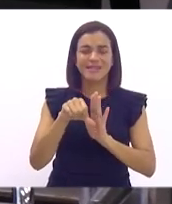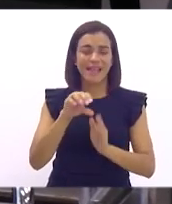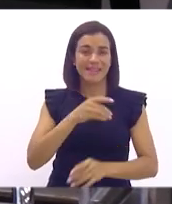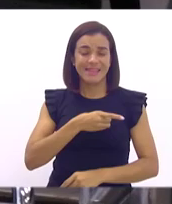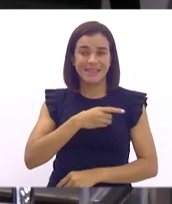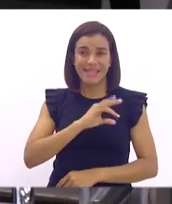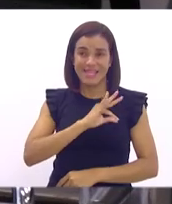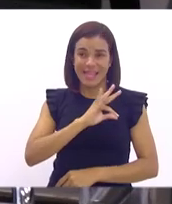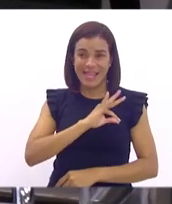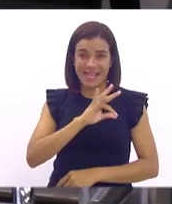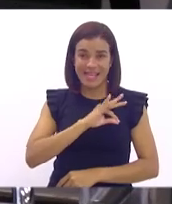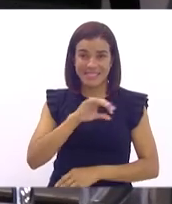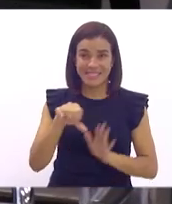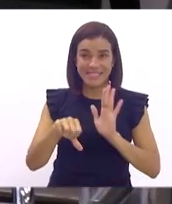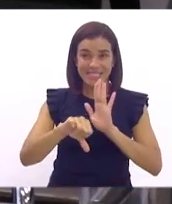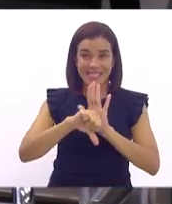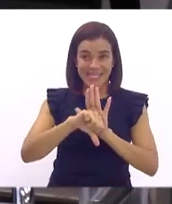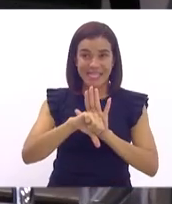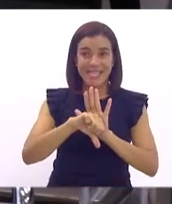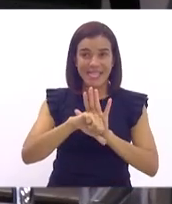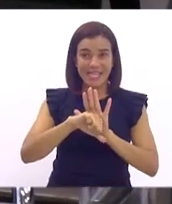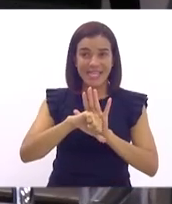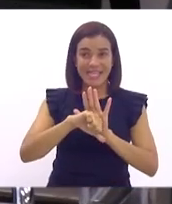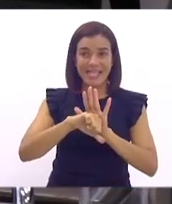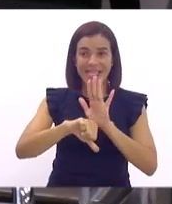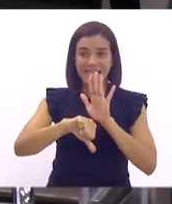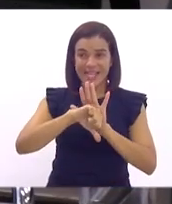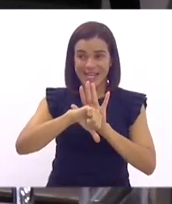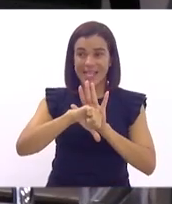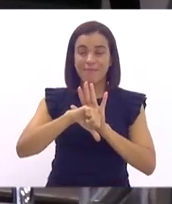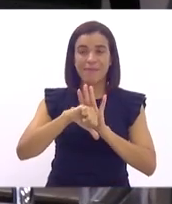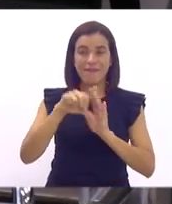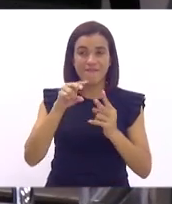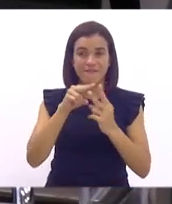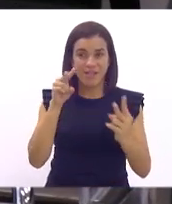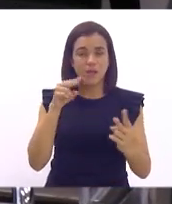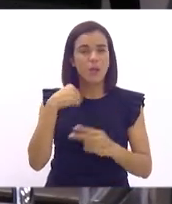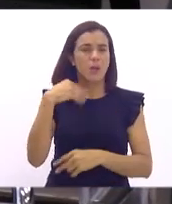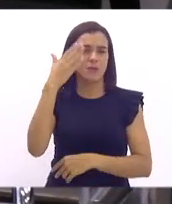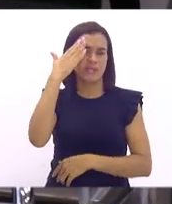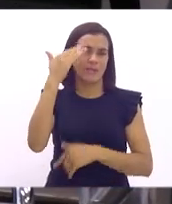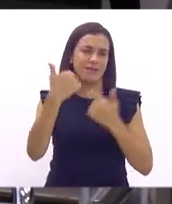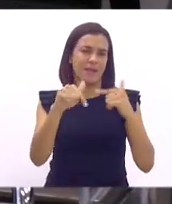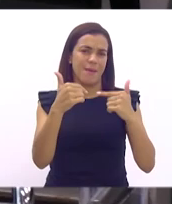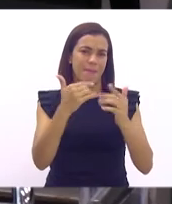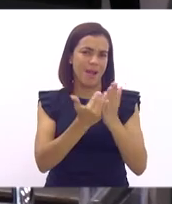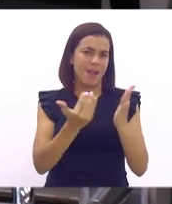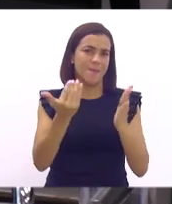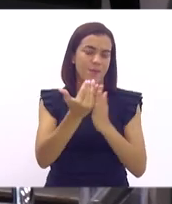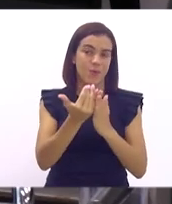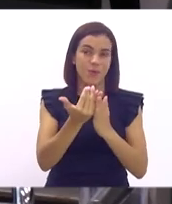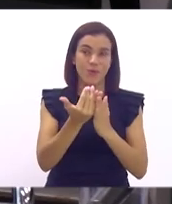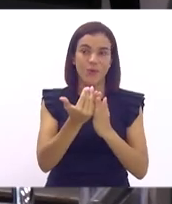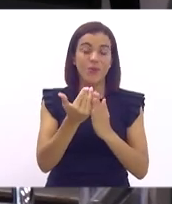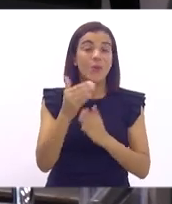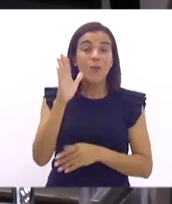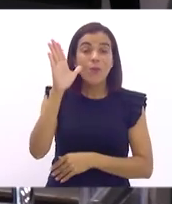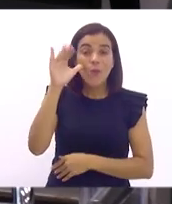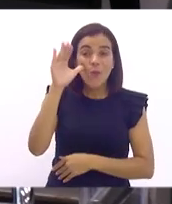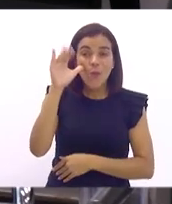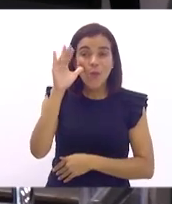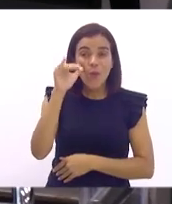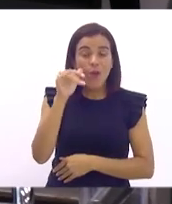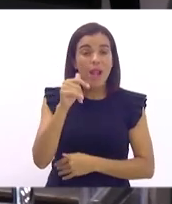Auxiliam? Eles trabalham muito, pode ser. Não, sim, disso. Não. Eu sei que trabalham muito, mas a gente também. Eu não, ou seja, eles auxiliam as